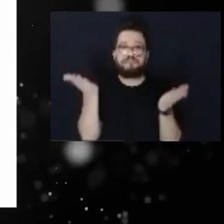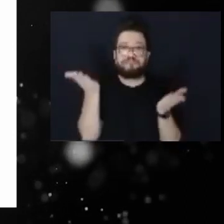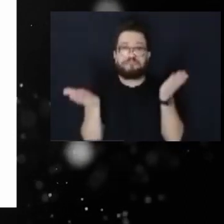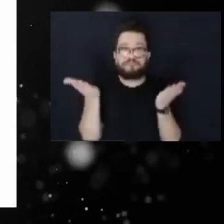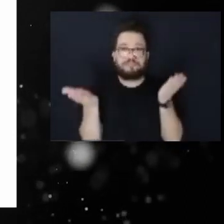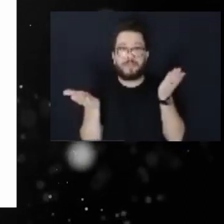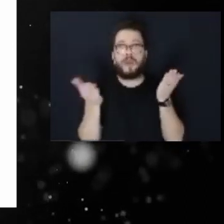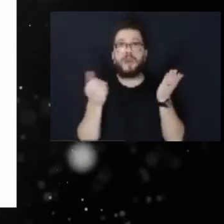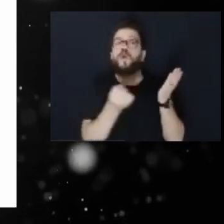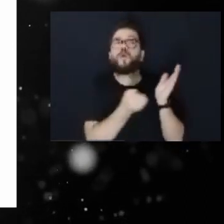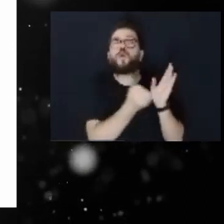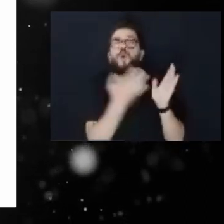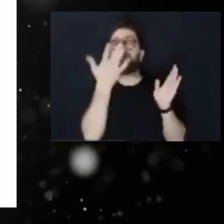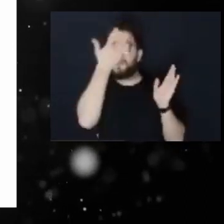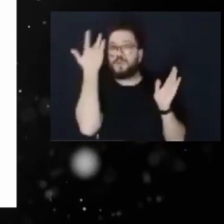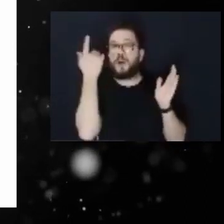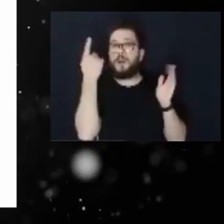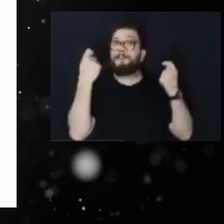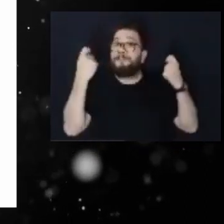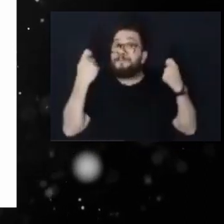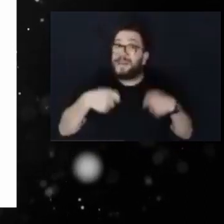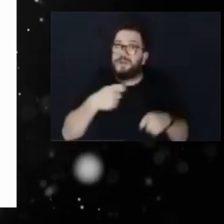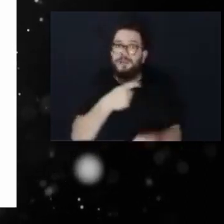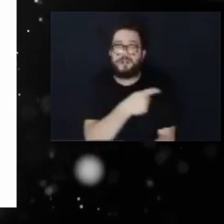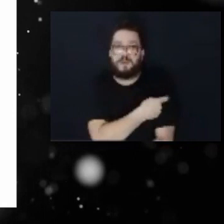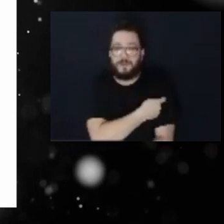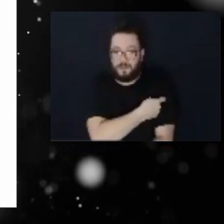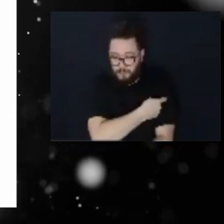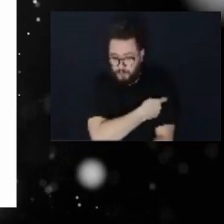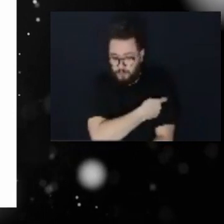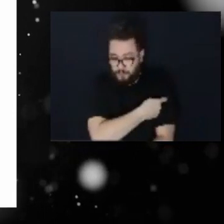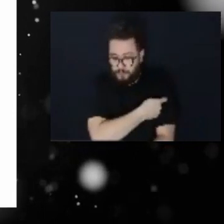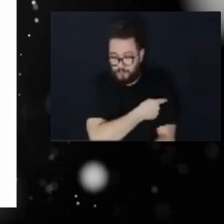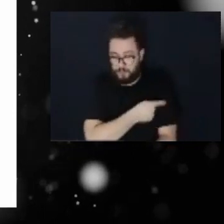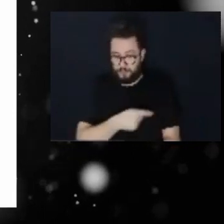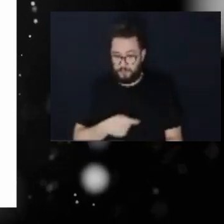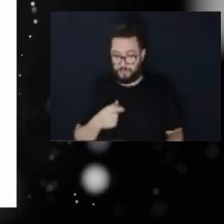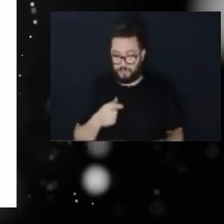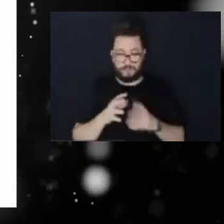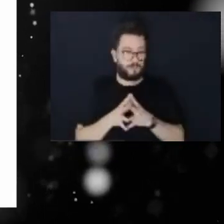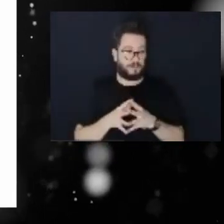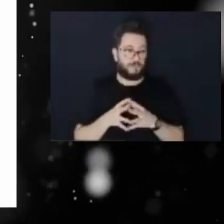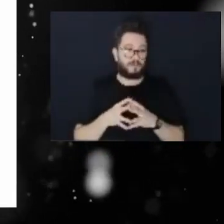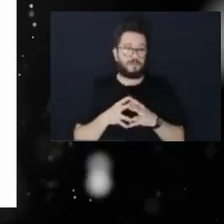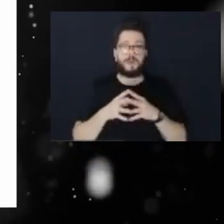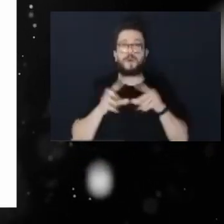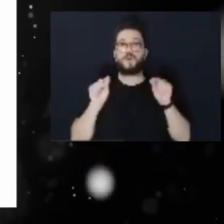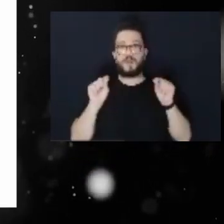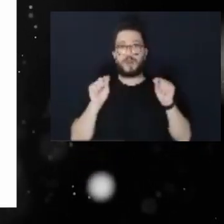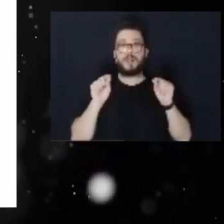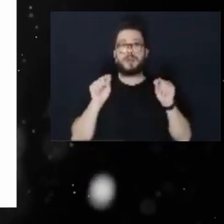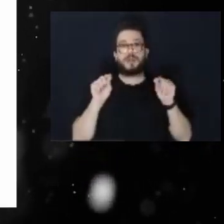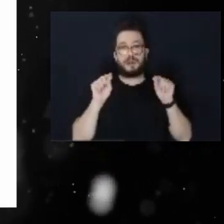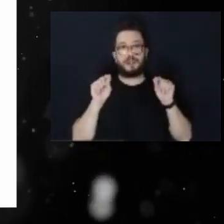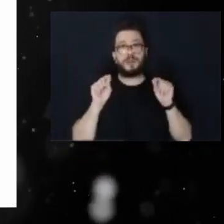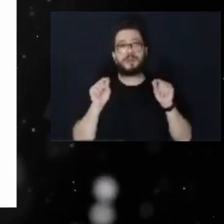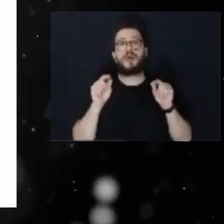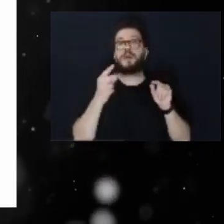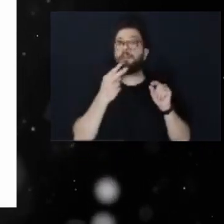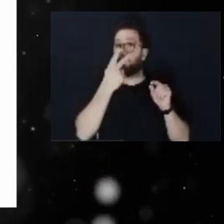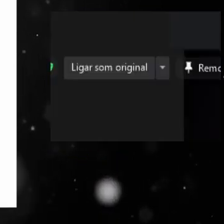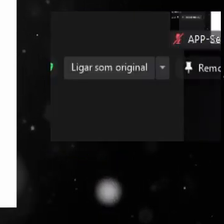claro, tá? Então, essa proporção de vacinados entra nos removidos, né? Pessoas que não podem se